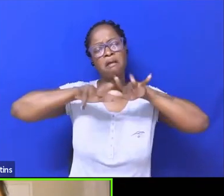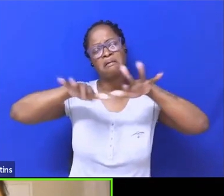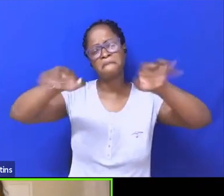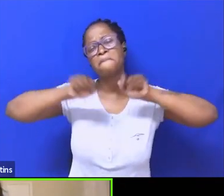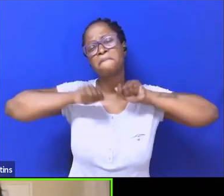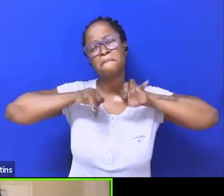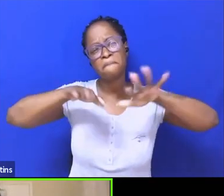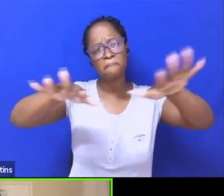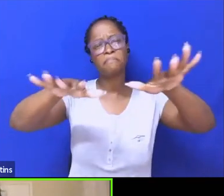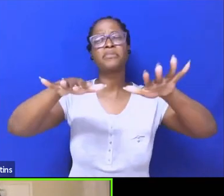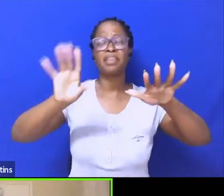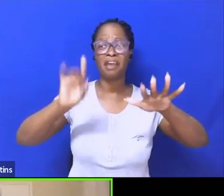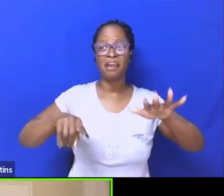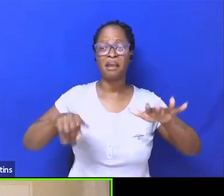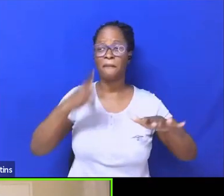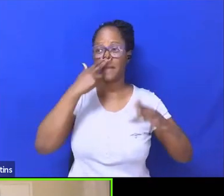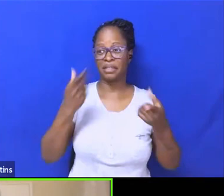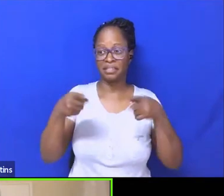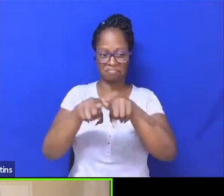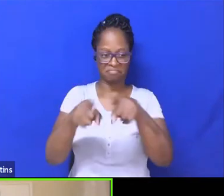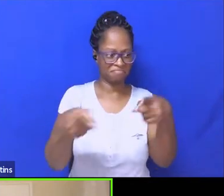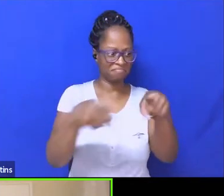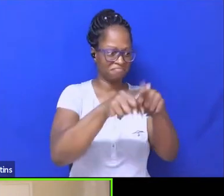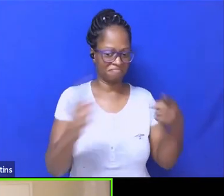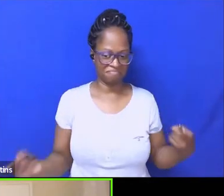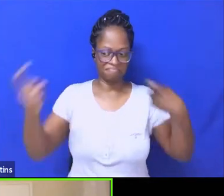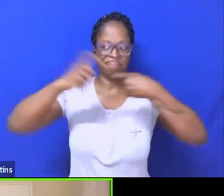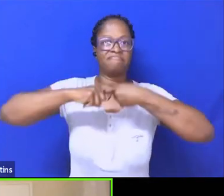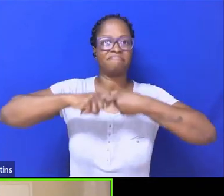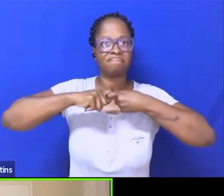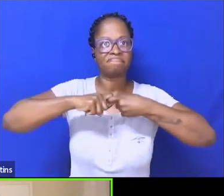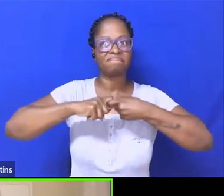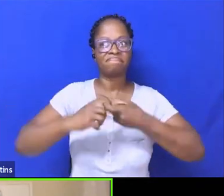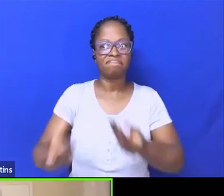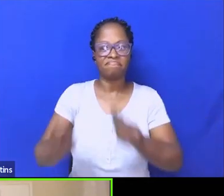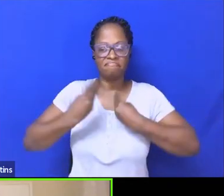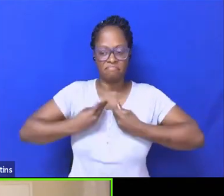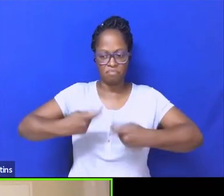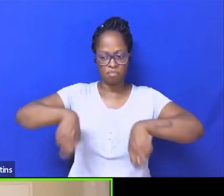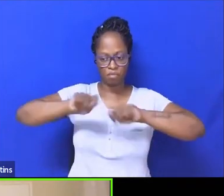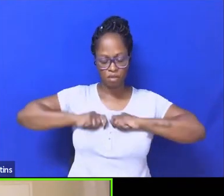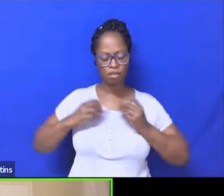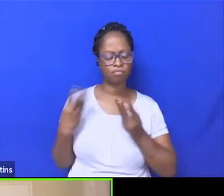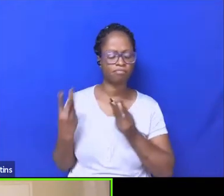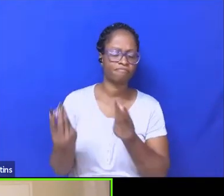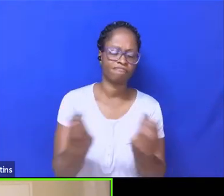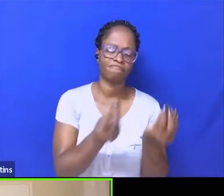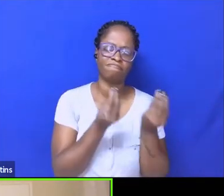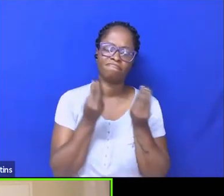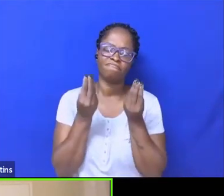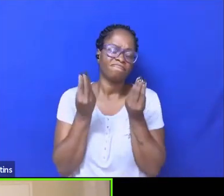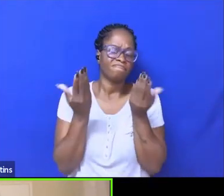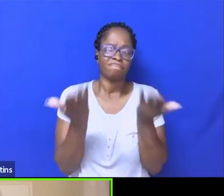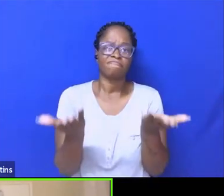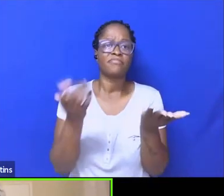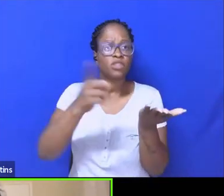possibilidade de sensibilizarnos por o que estão fazendo nossas companheiras de alimentar nossos activismos